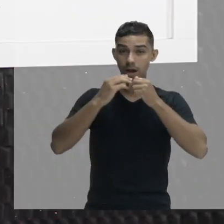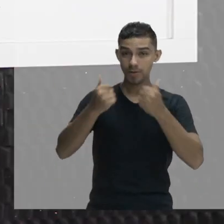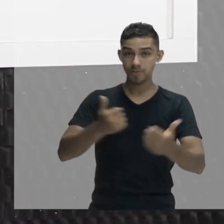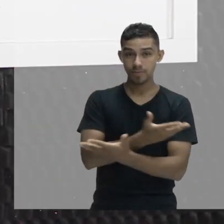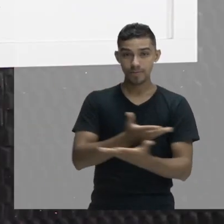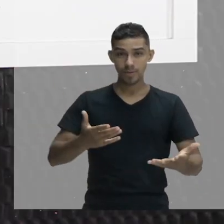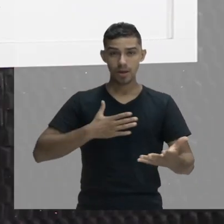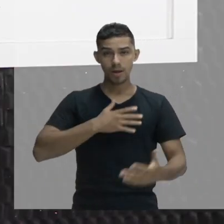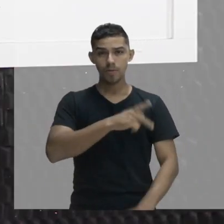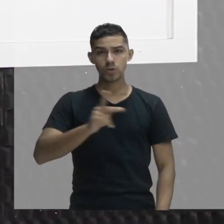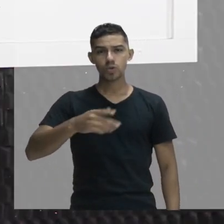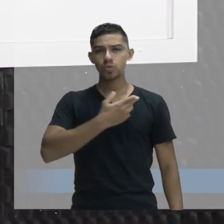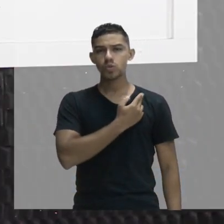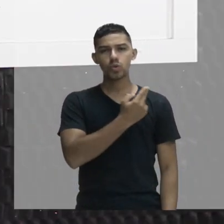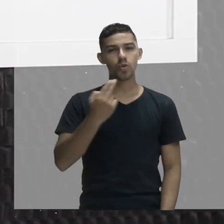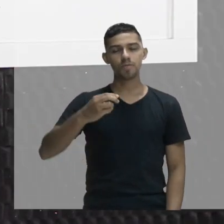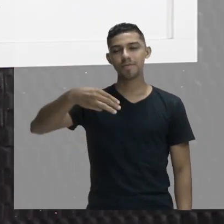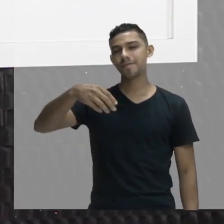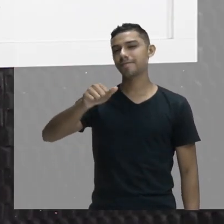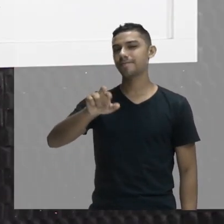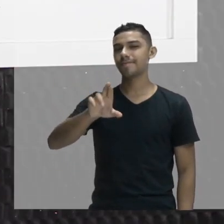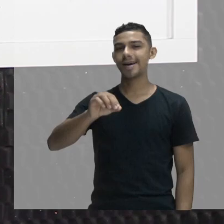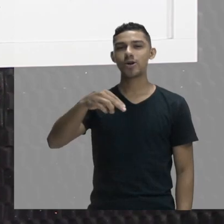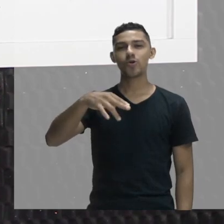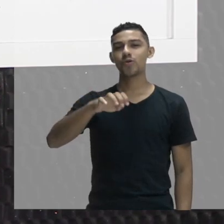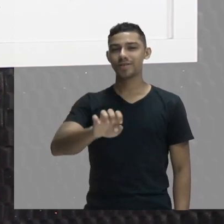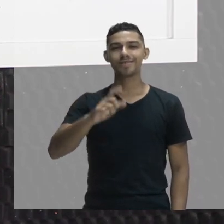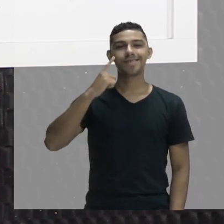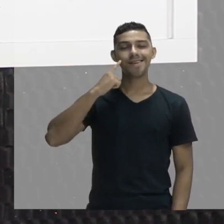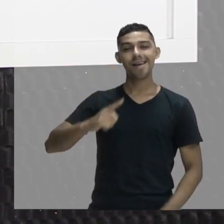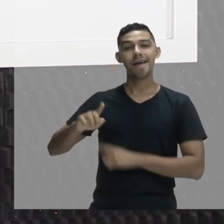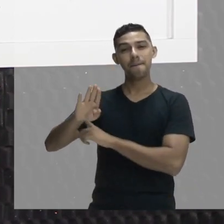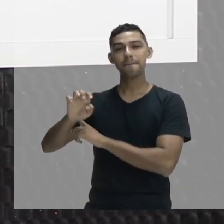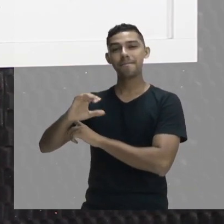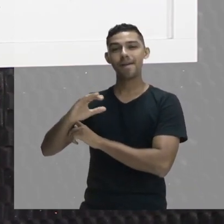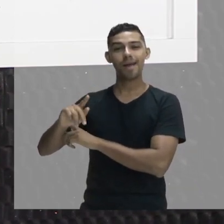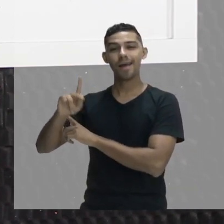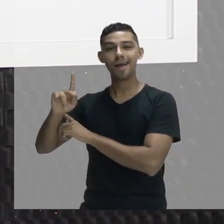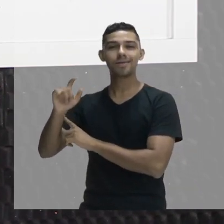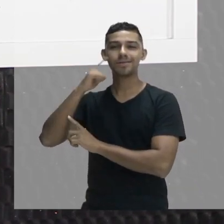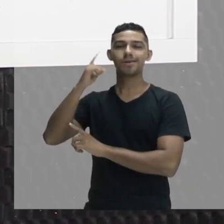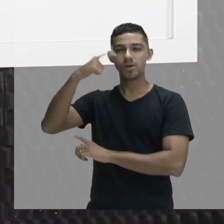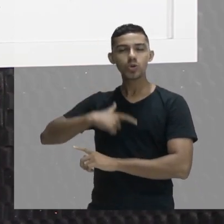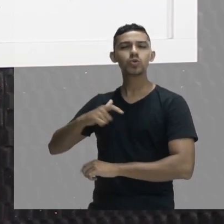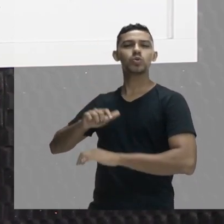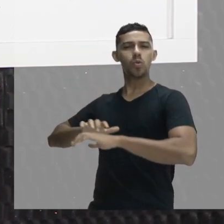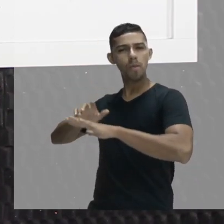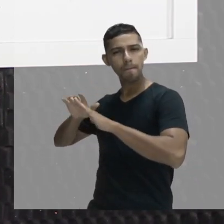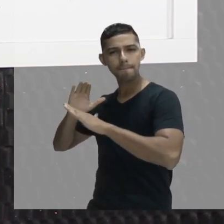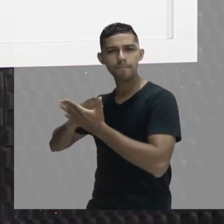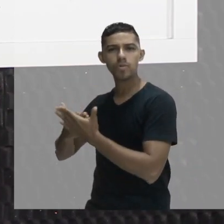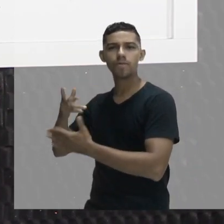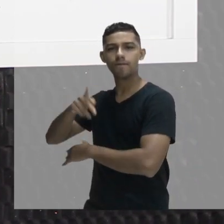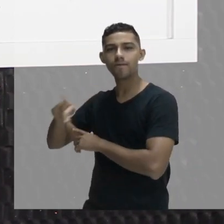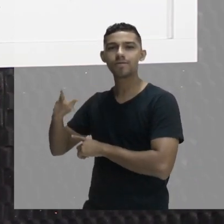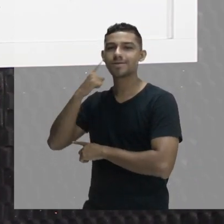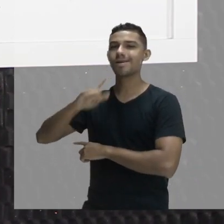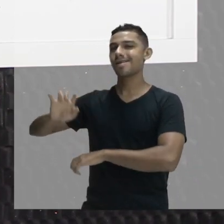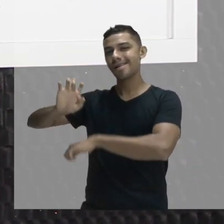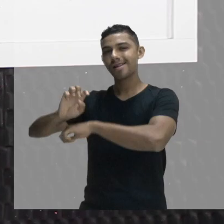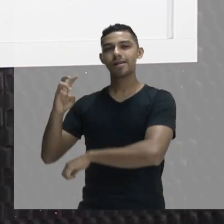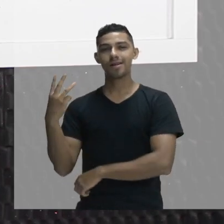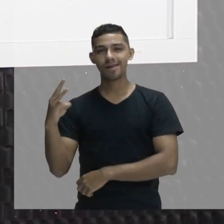Olá, pessoal. Aqui é o professor Maroni Beckman, sou professor da Rede Estadual do Maranhão, tá? E hoje a gente está aqui para falar um